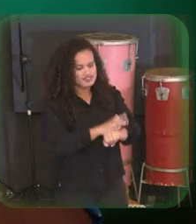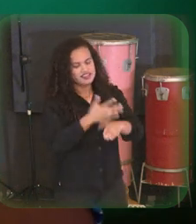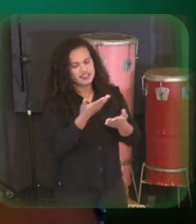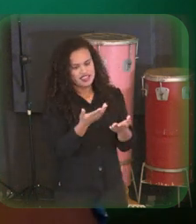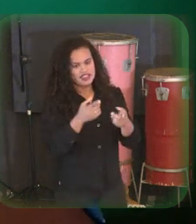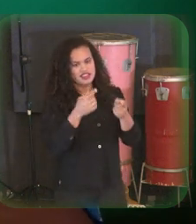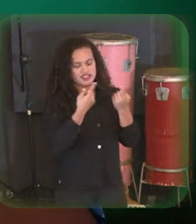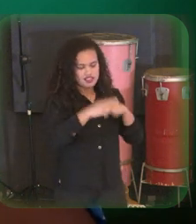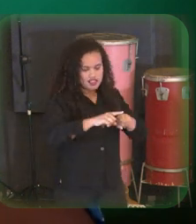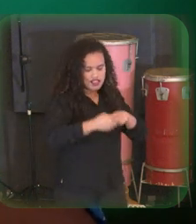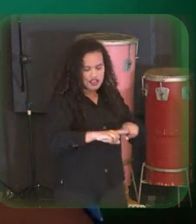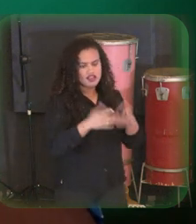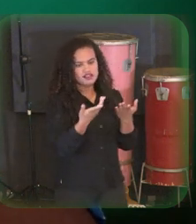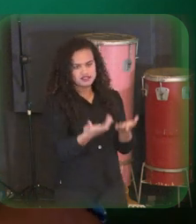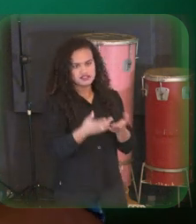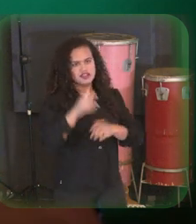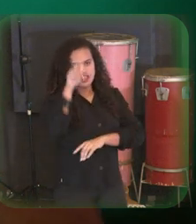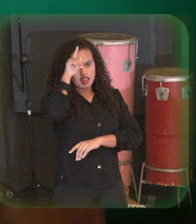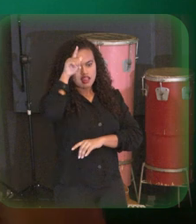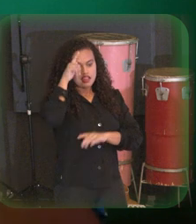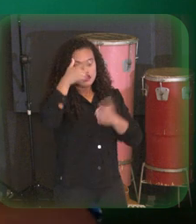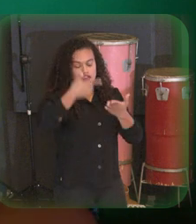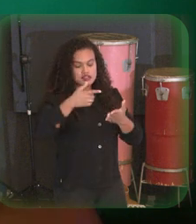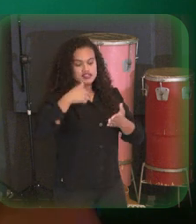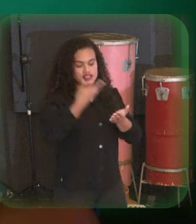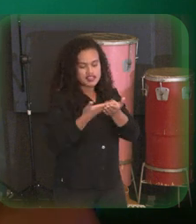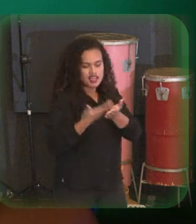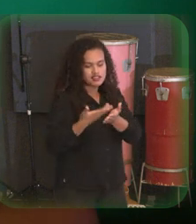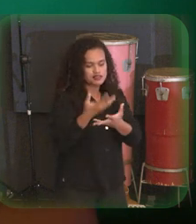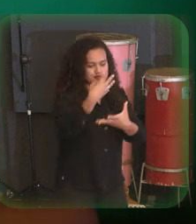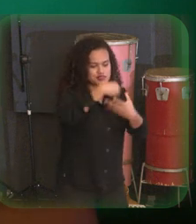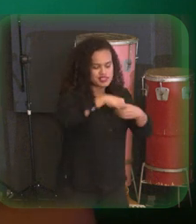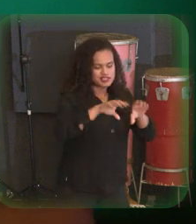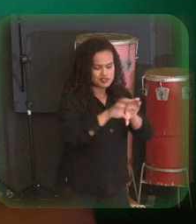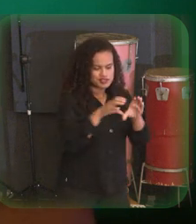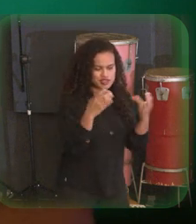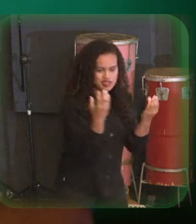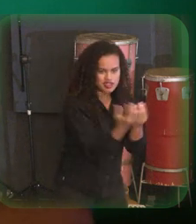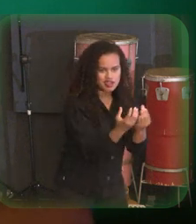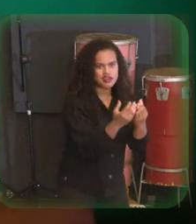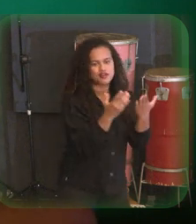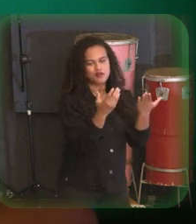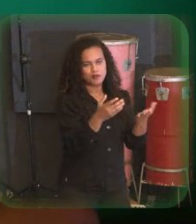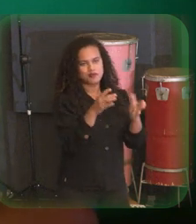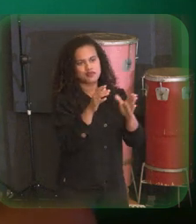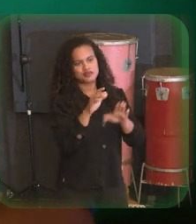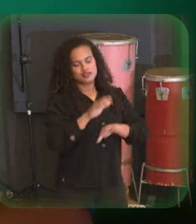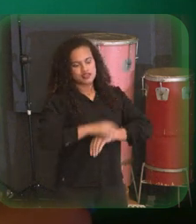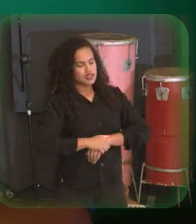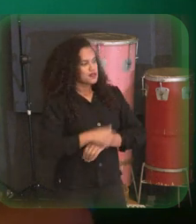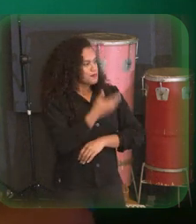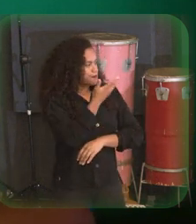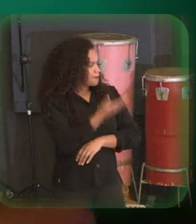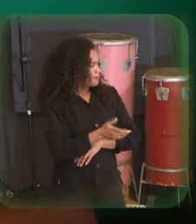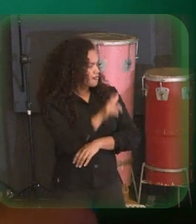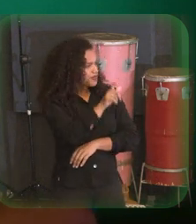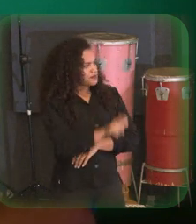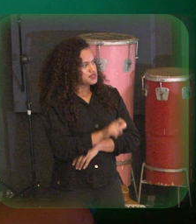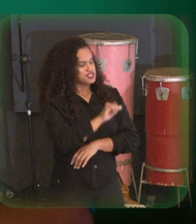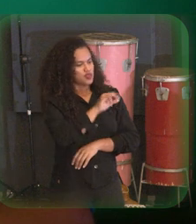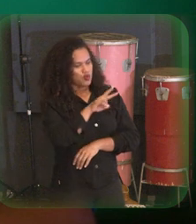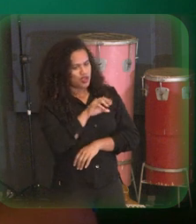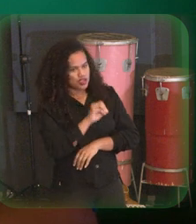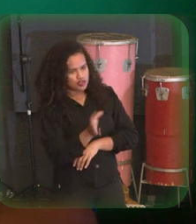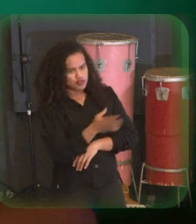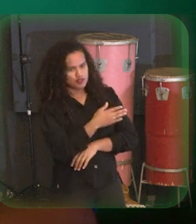e as aulas vão acontecer presencialmente nas comunidades. Estão aqui representações de Sucuru do Urubá, está ali o professor Roberto